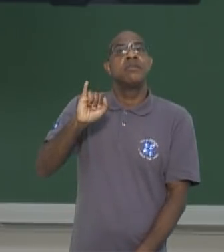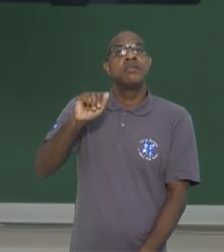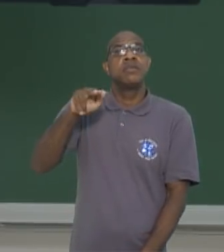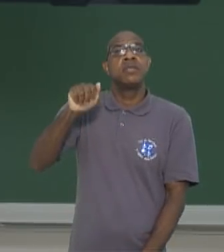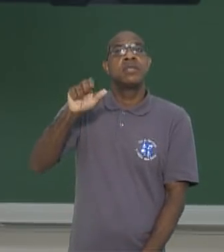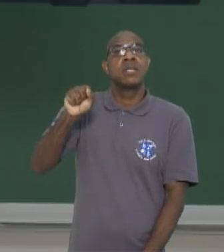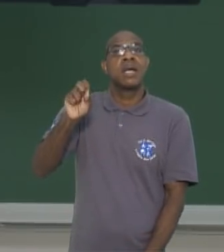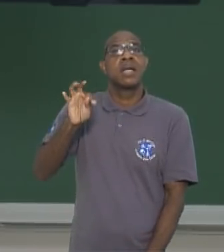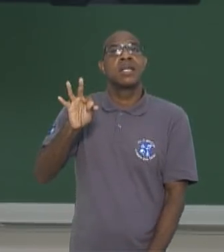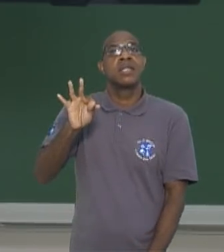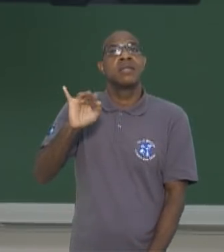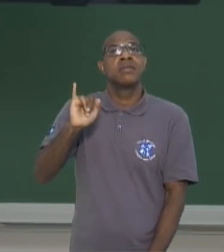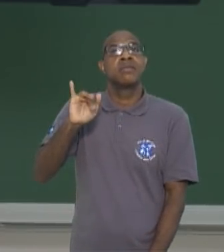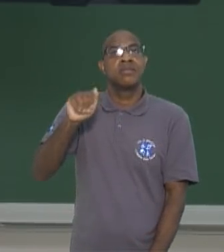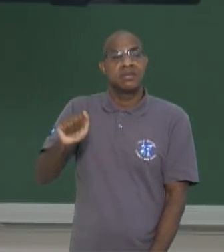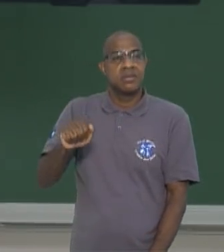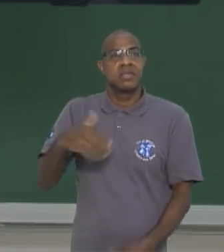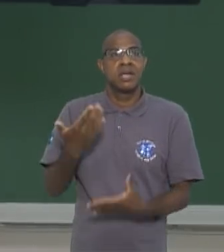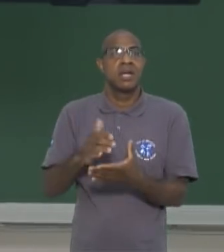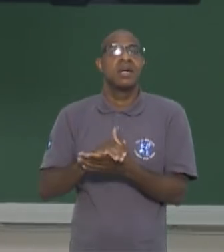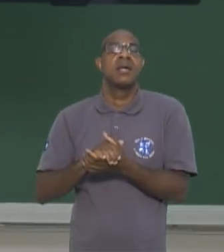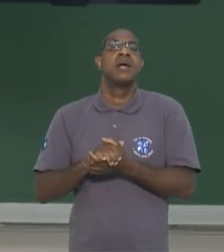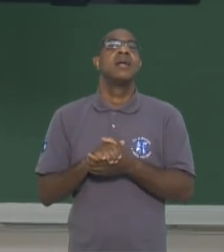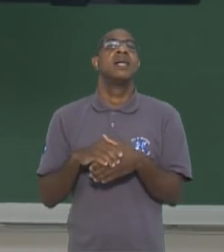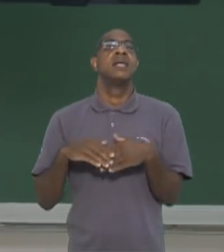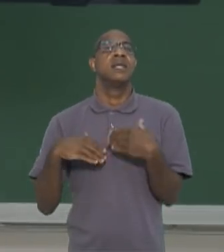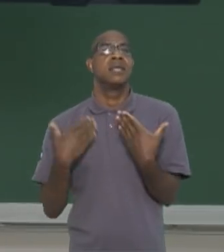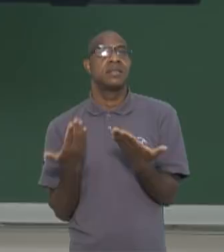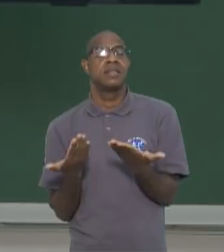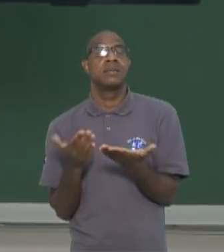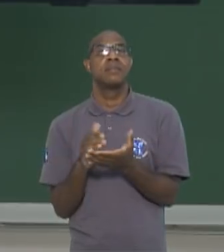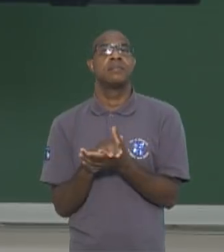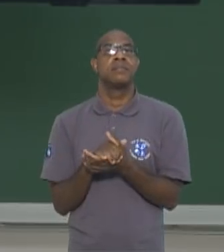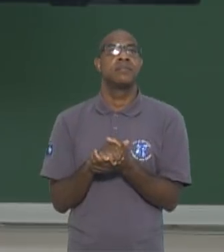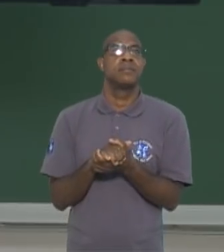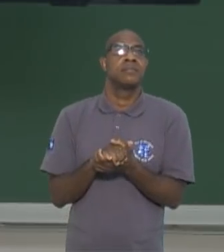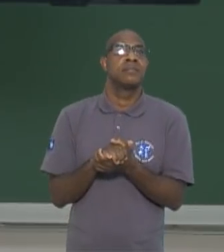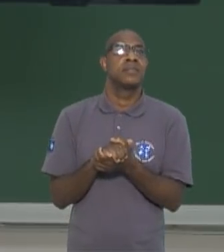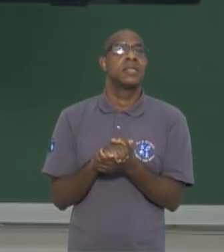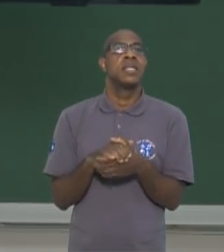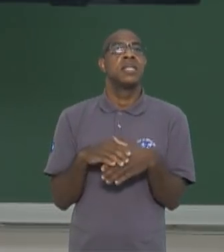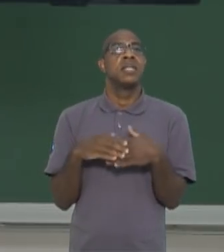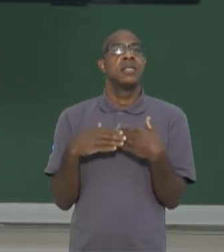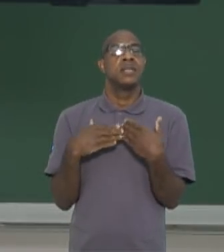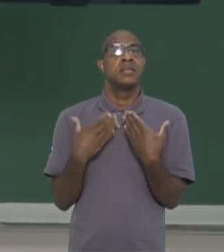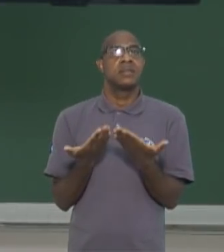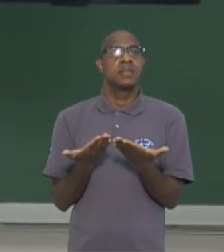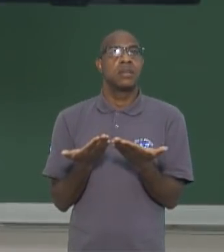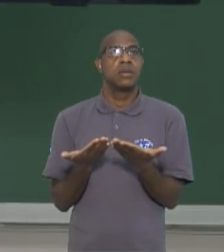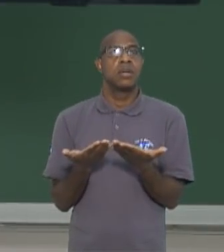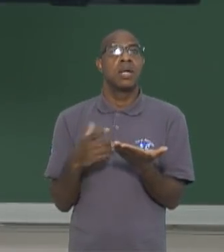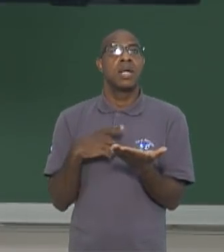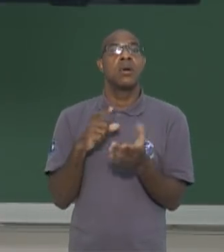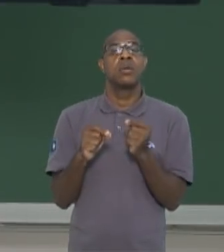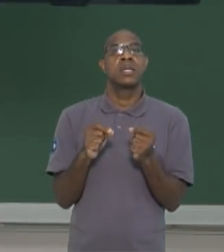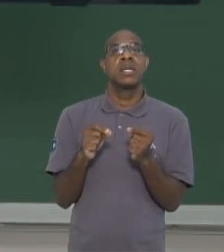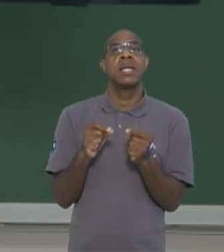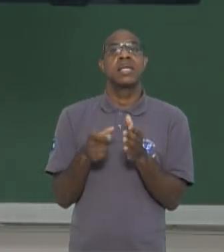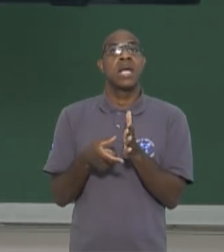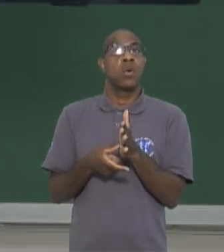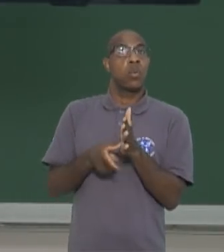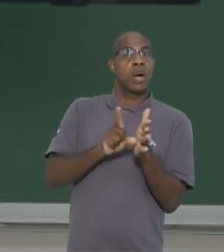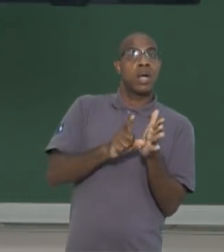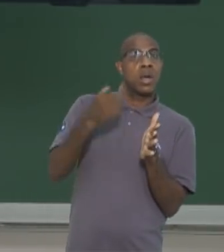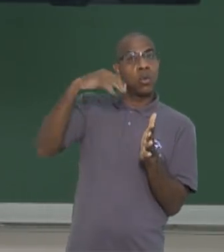primeira figura, mas o nome Merovingia descende de Meroveu, que é um antecessor aí de Clovis.